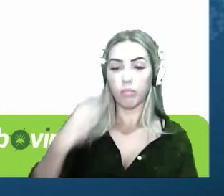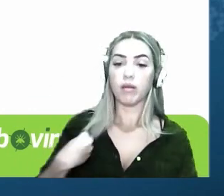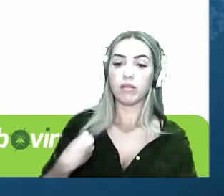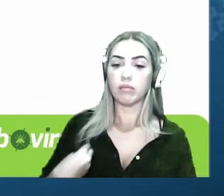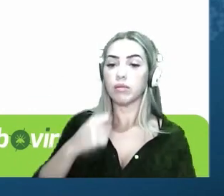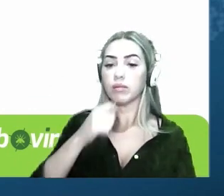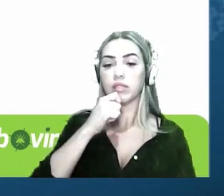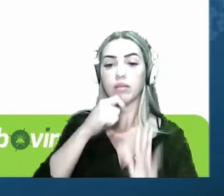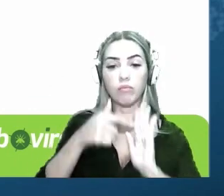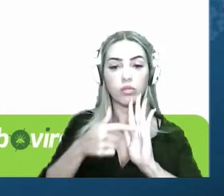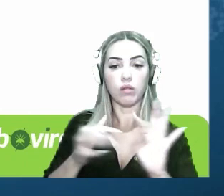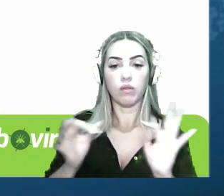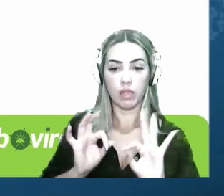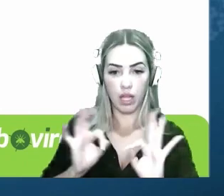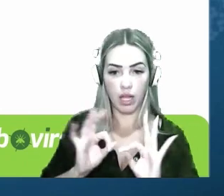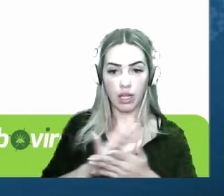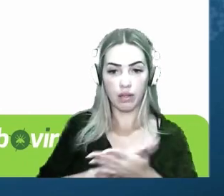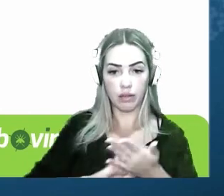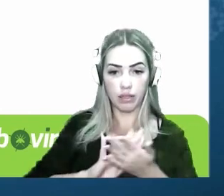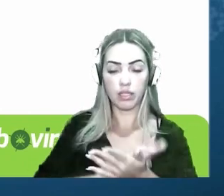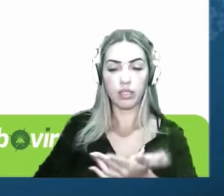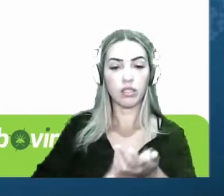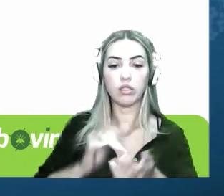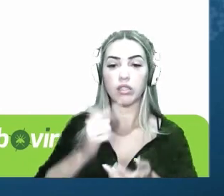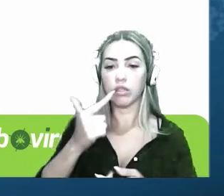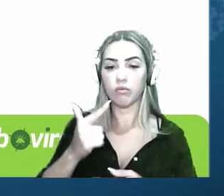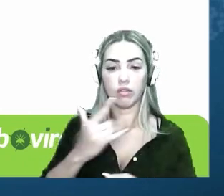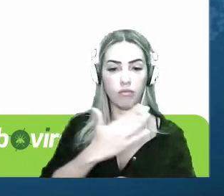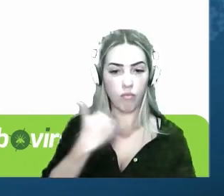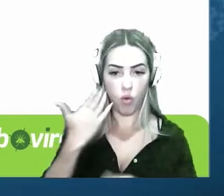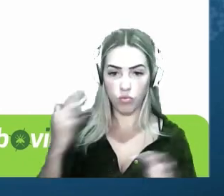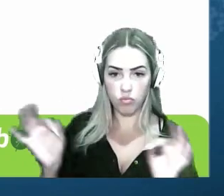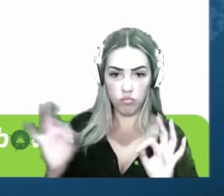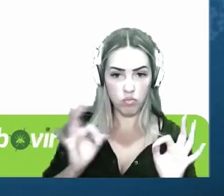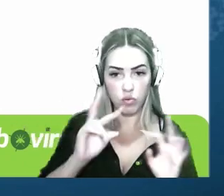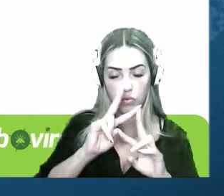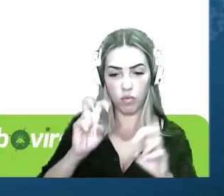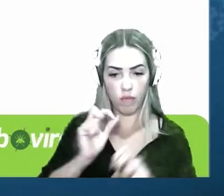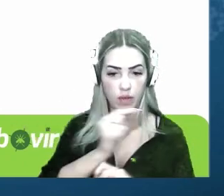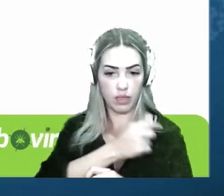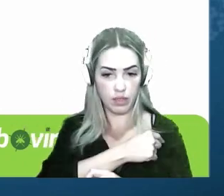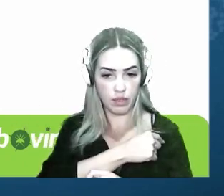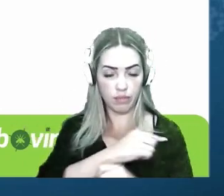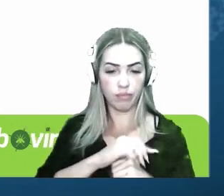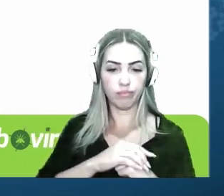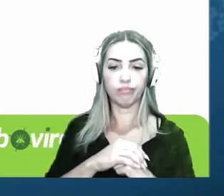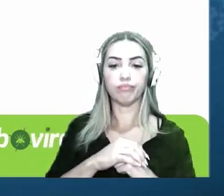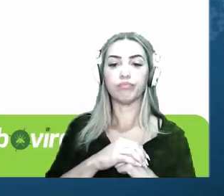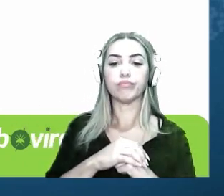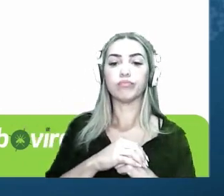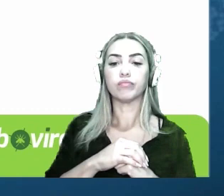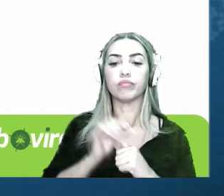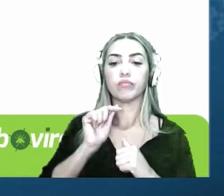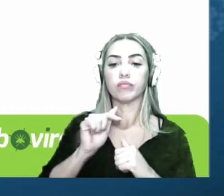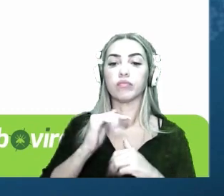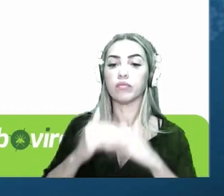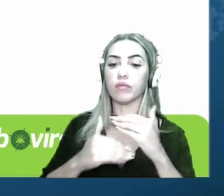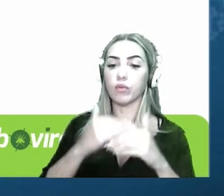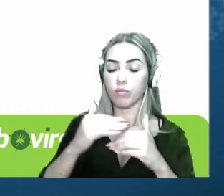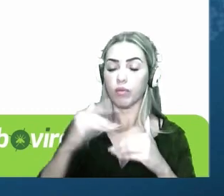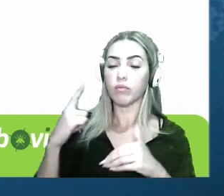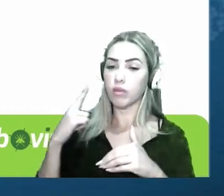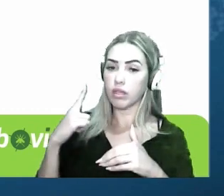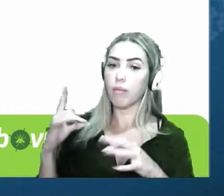prévia. Não houveram casos de óbito relacionado à vacina. Como eu mencionei, esse é um desenvolvimento que está em andamento,